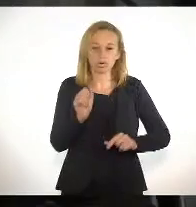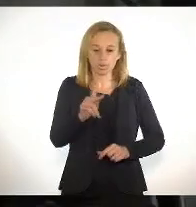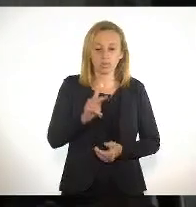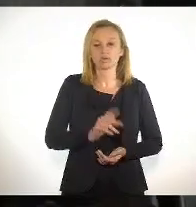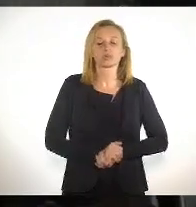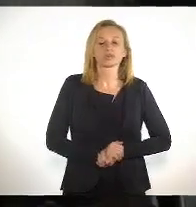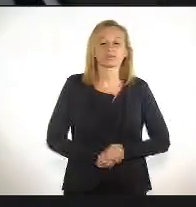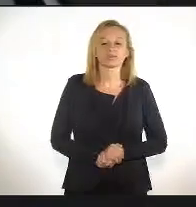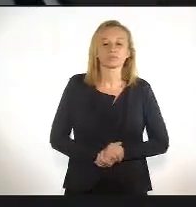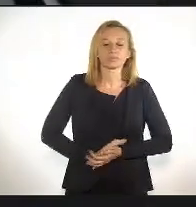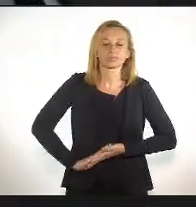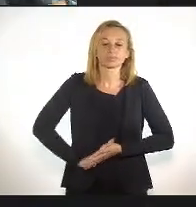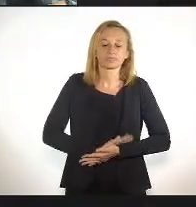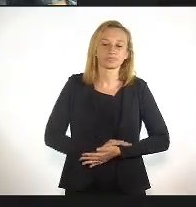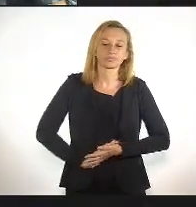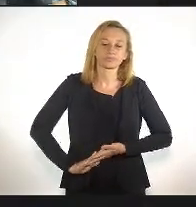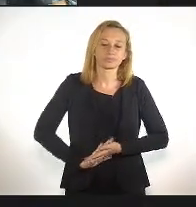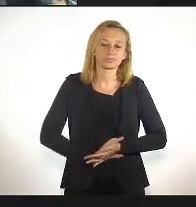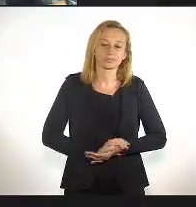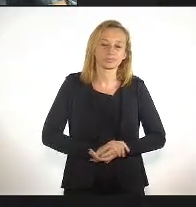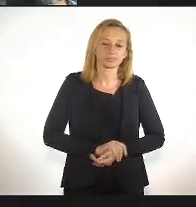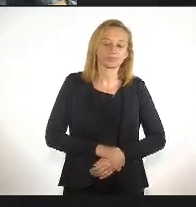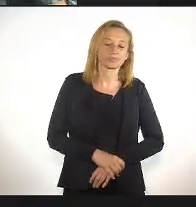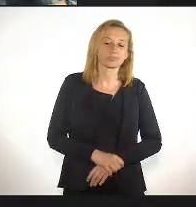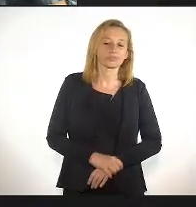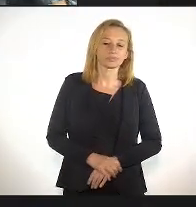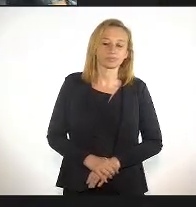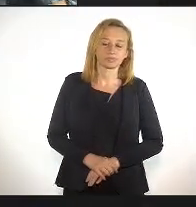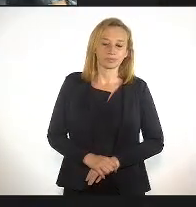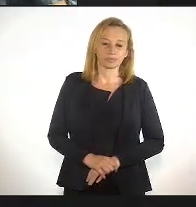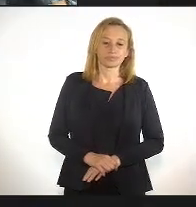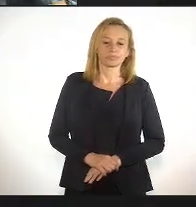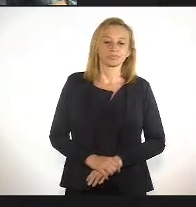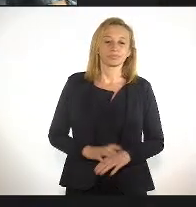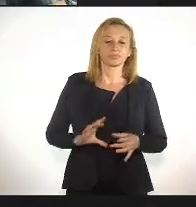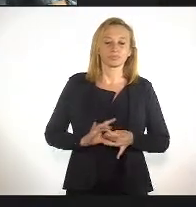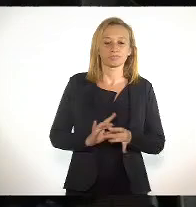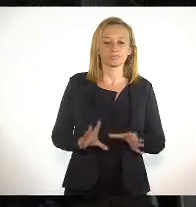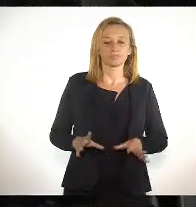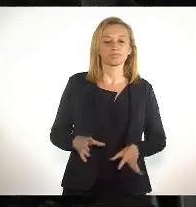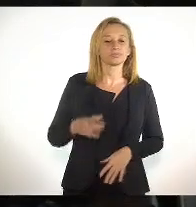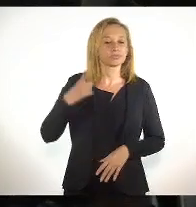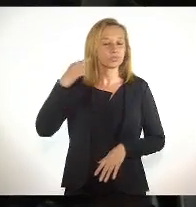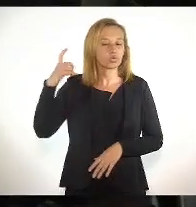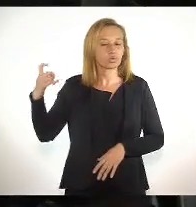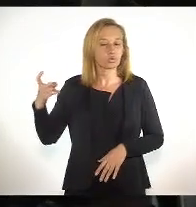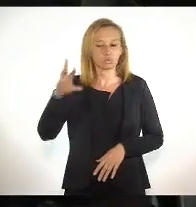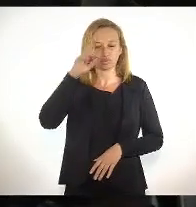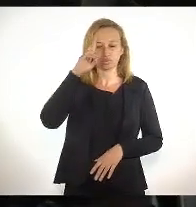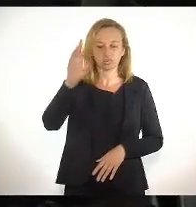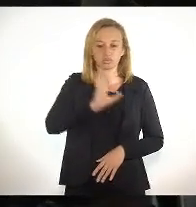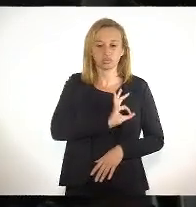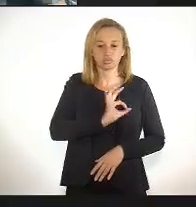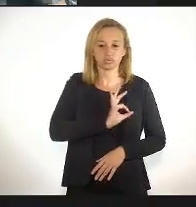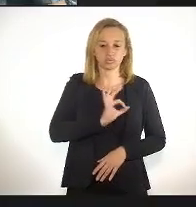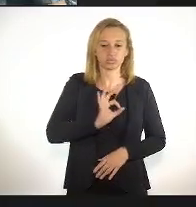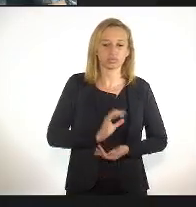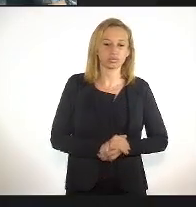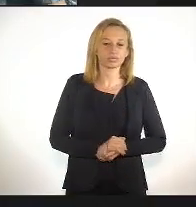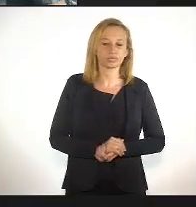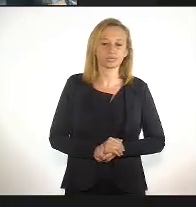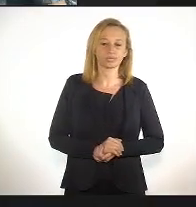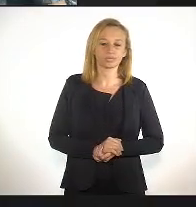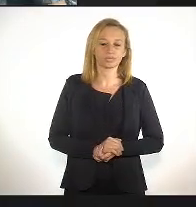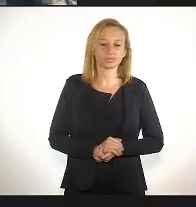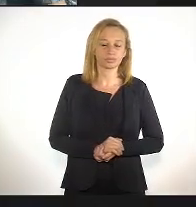terça. Sim, peço a Vossa Excelência aí que organize. Está aberto, subtenente, seu som. Pela ordem, presidente.